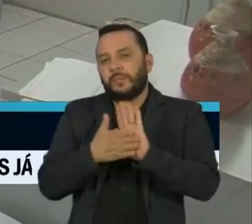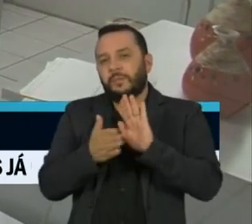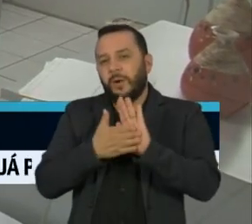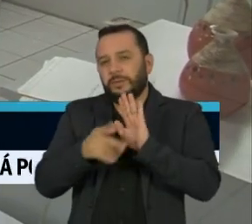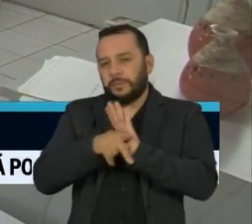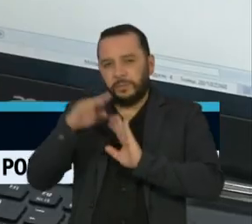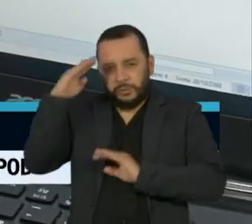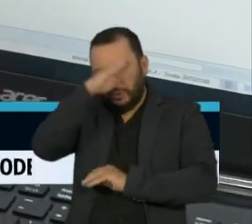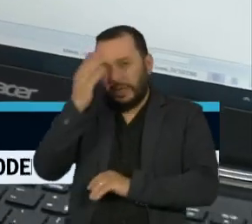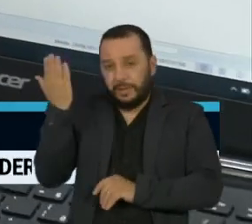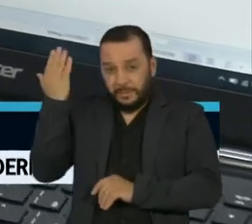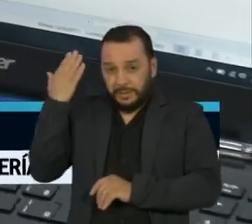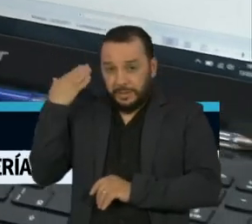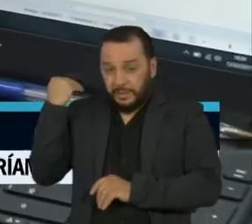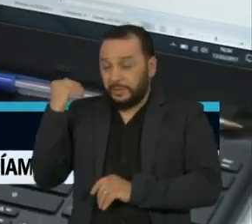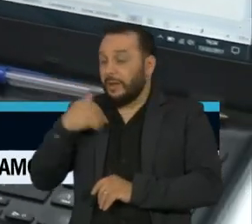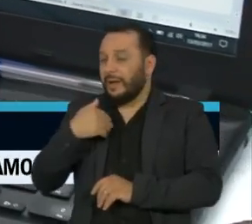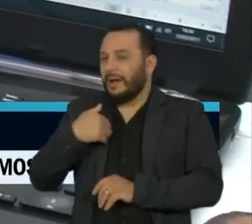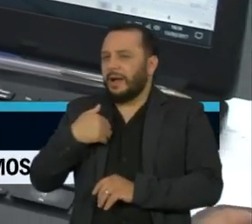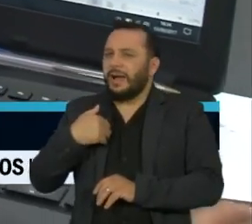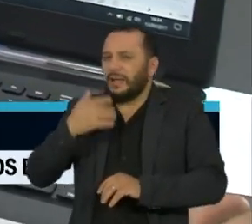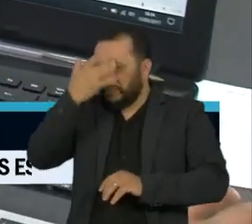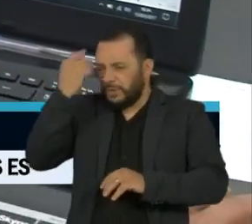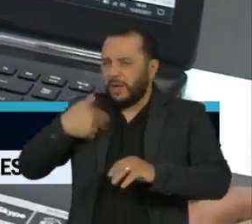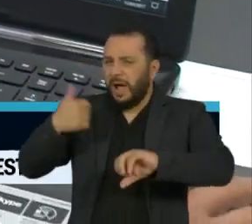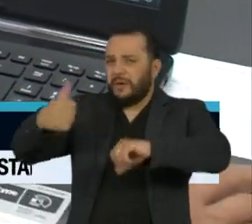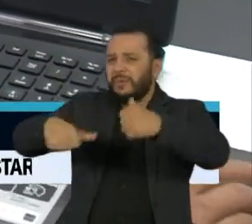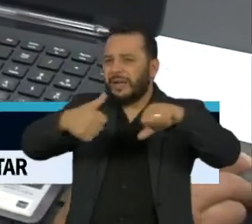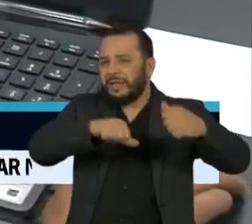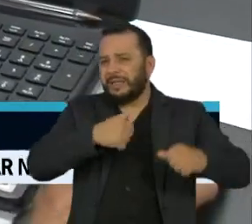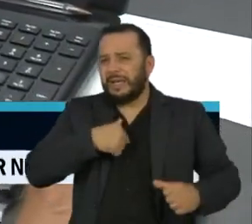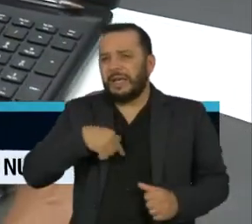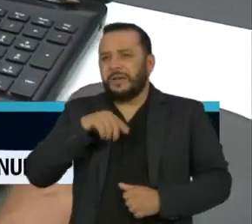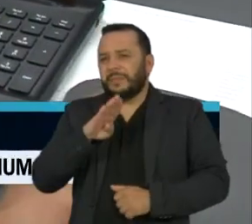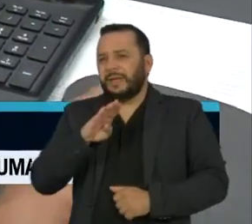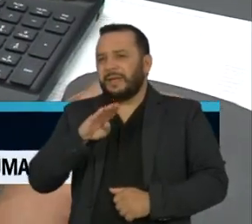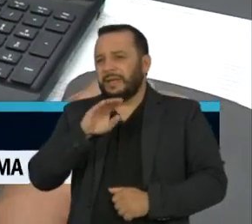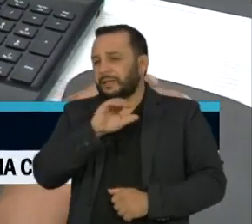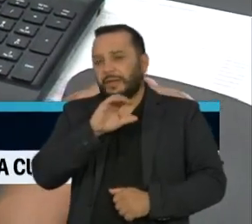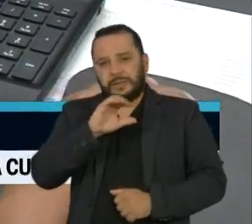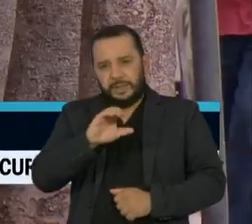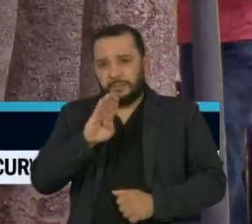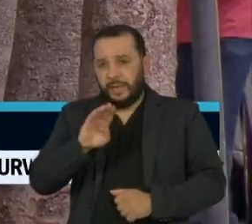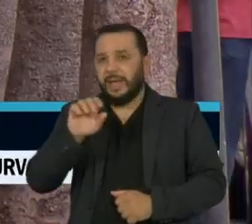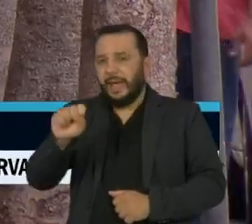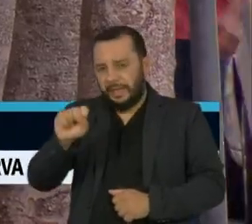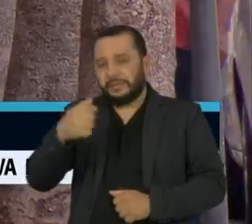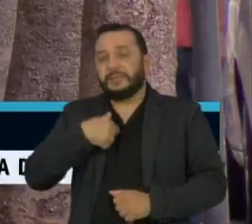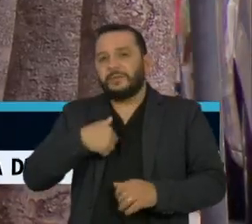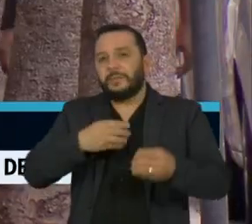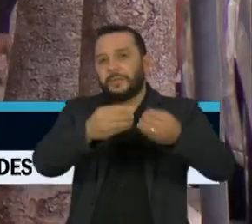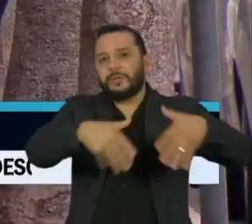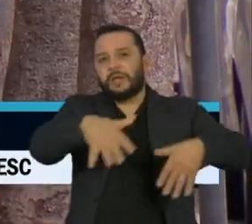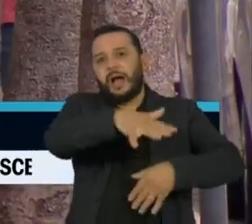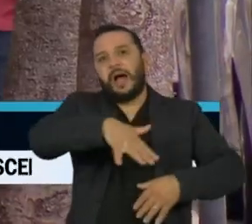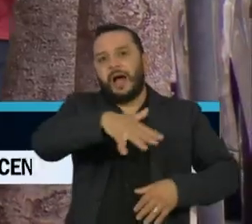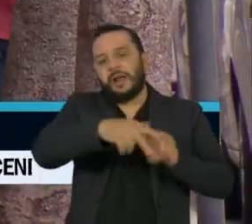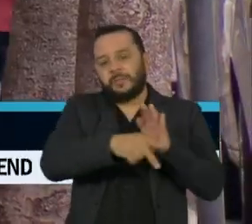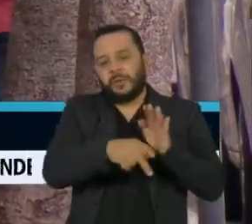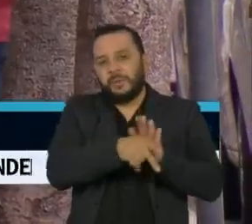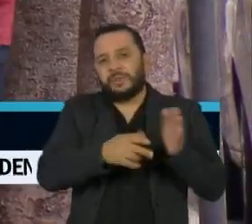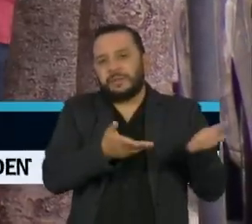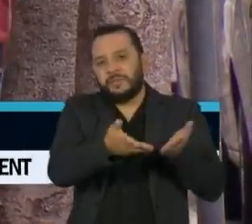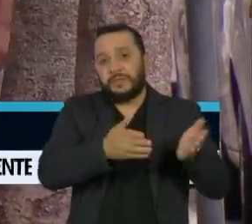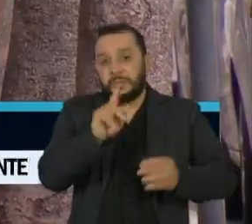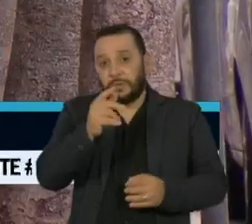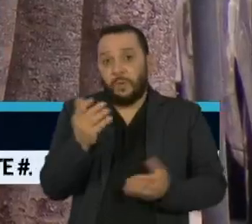bolsonaro analistas avaliam impacto diferenciado que o novo imposto teria sobre setor de serviços por exemplo que passaria